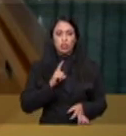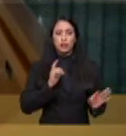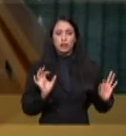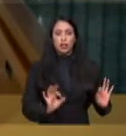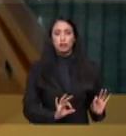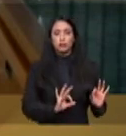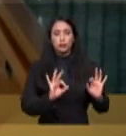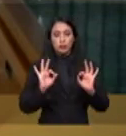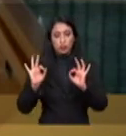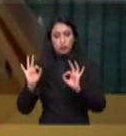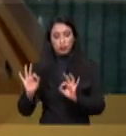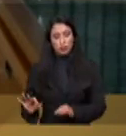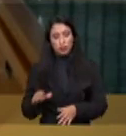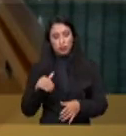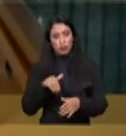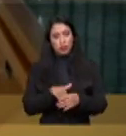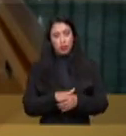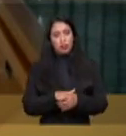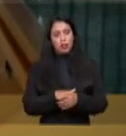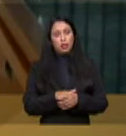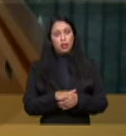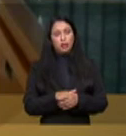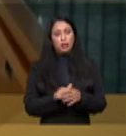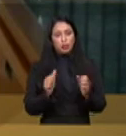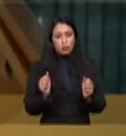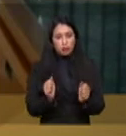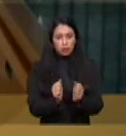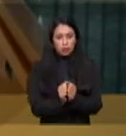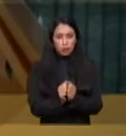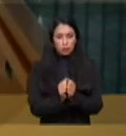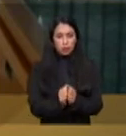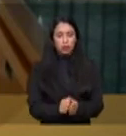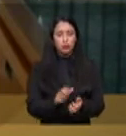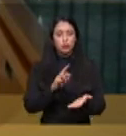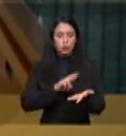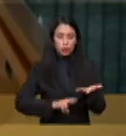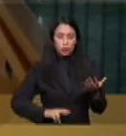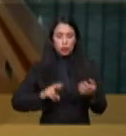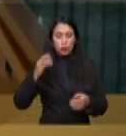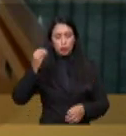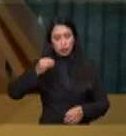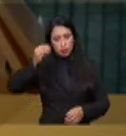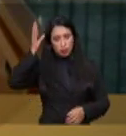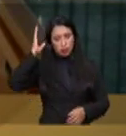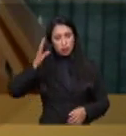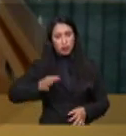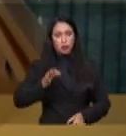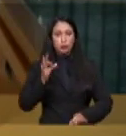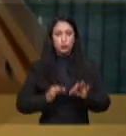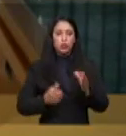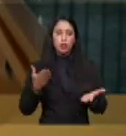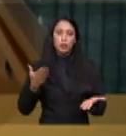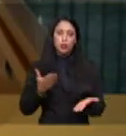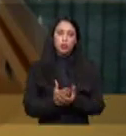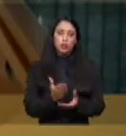conclusão exposta no voto de Vossa Excelência e, portanto, julgando